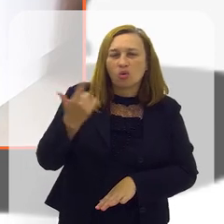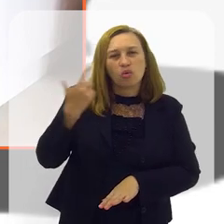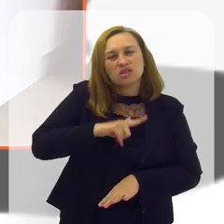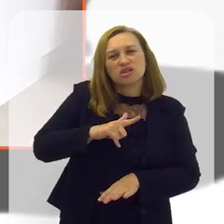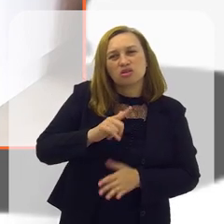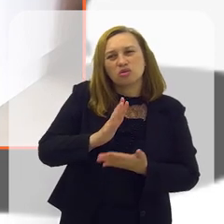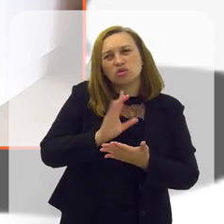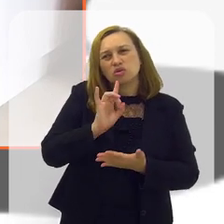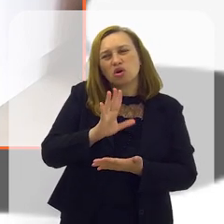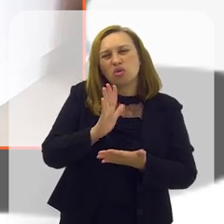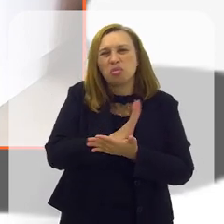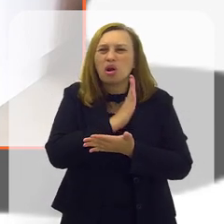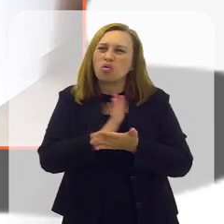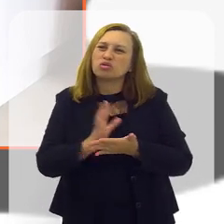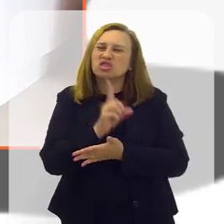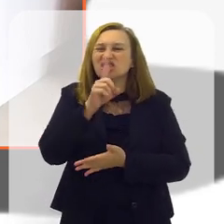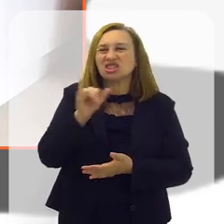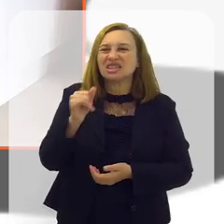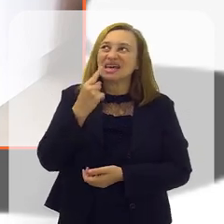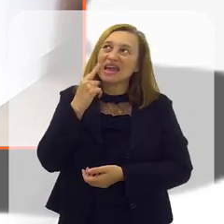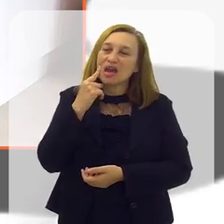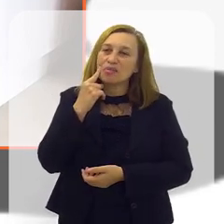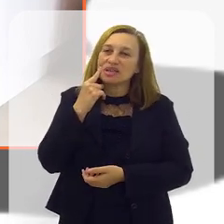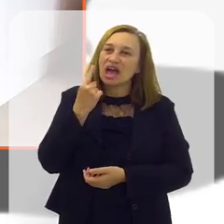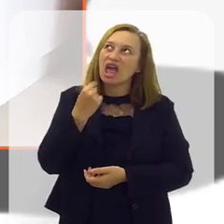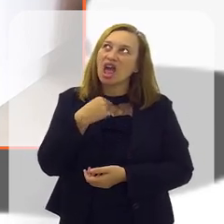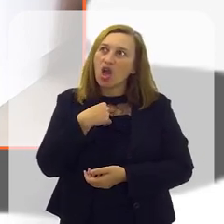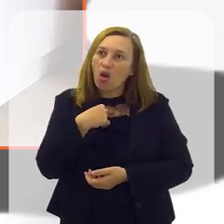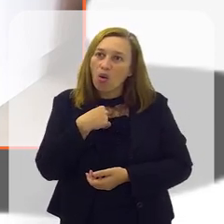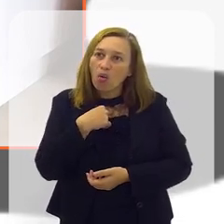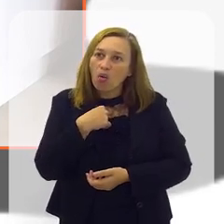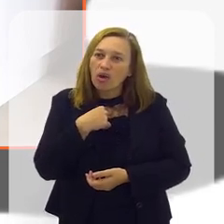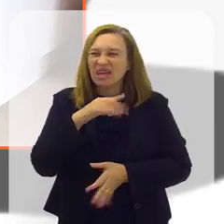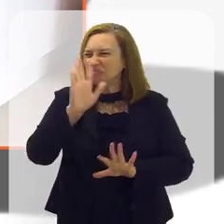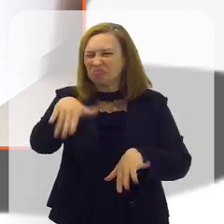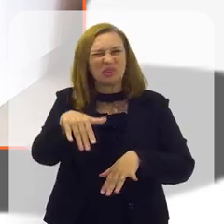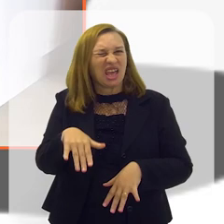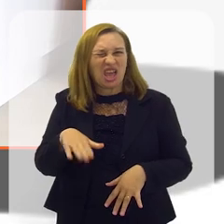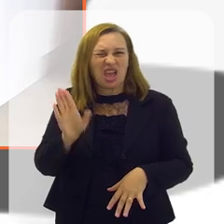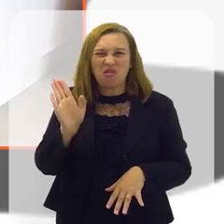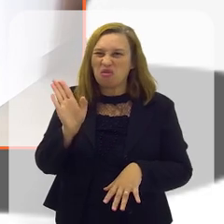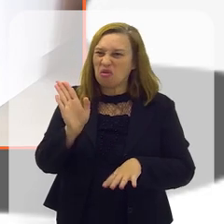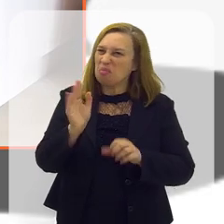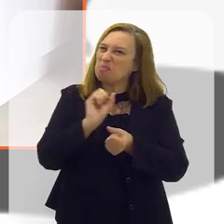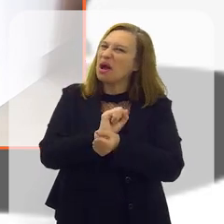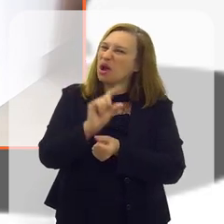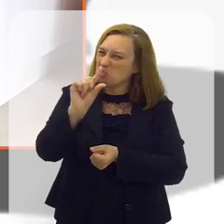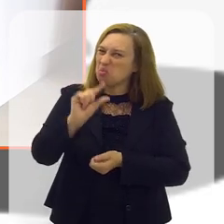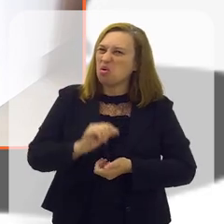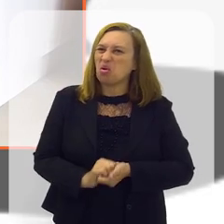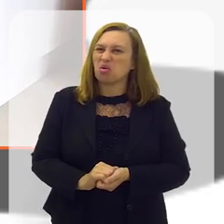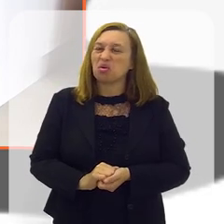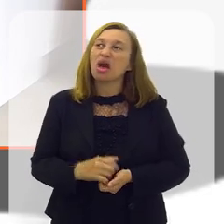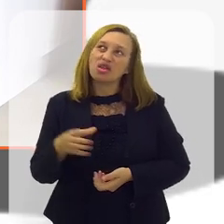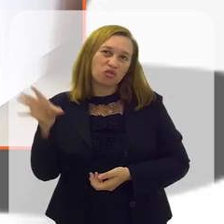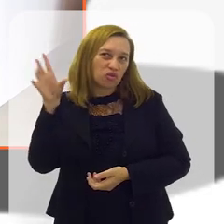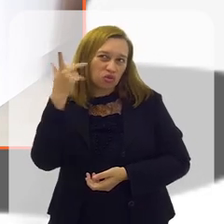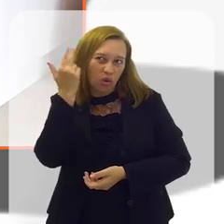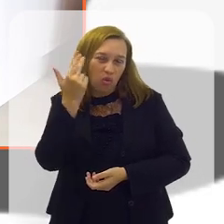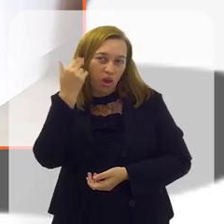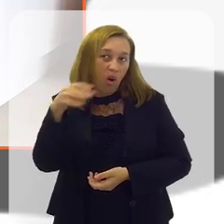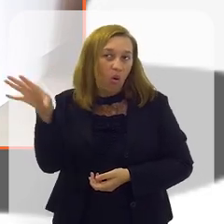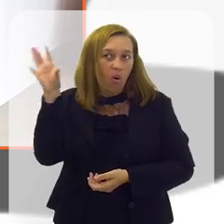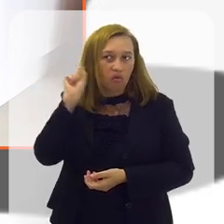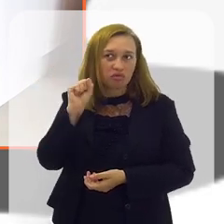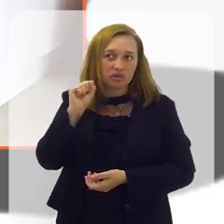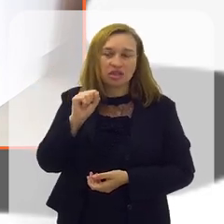mais, mas só conseguiu por alguns dias? É aquela história, né? Eu vou. Não, vou dar um tempo. É muito comum